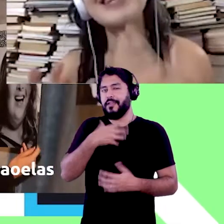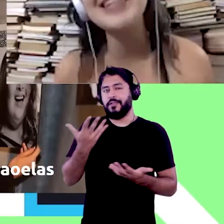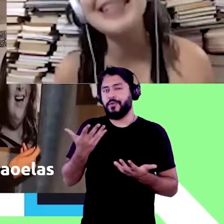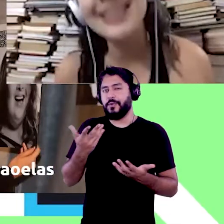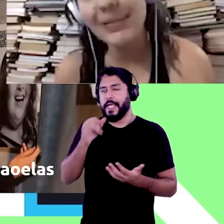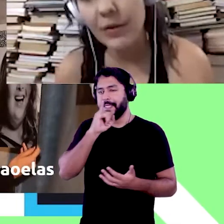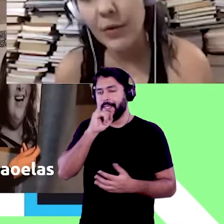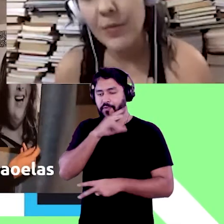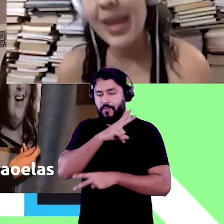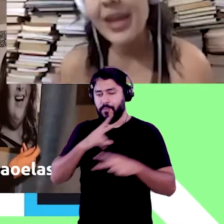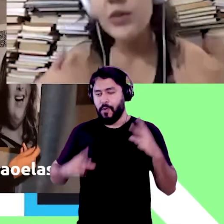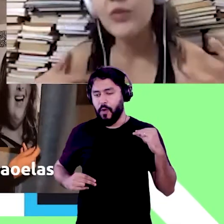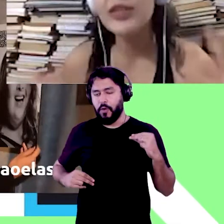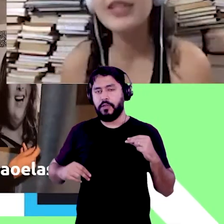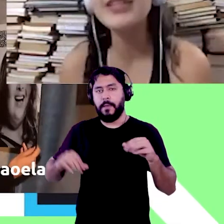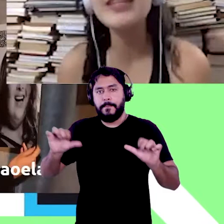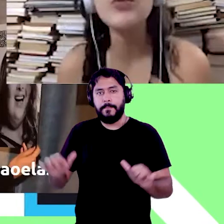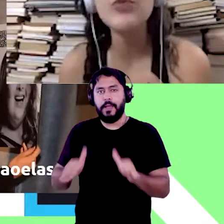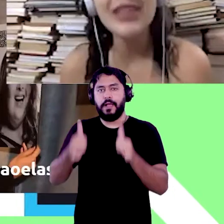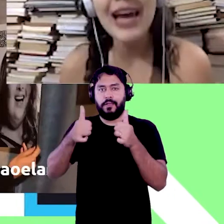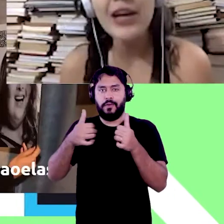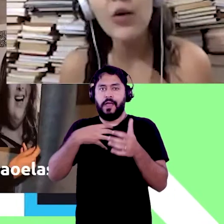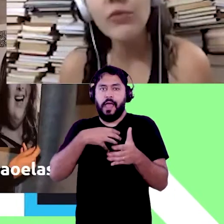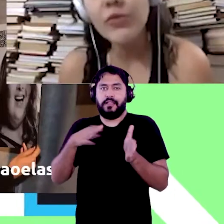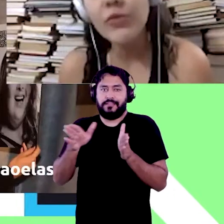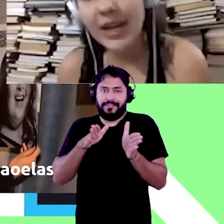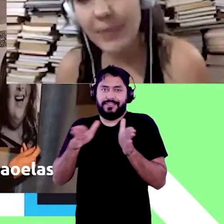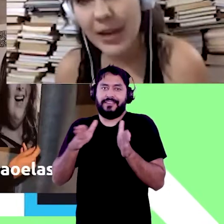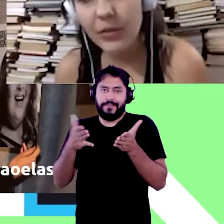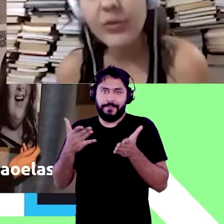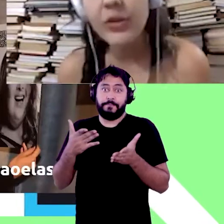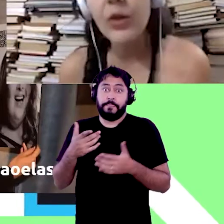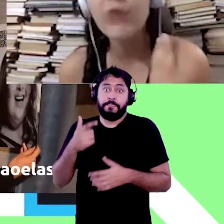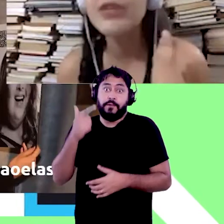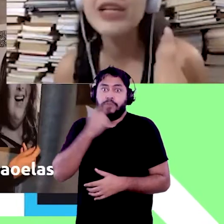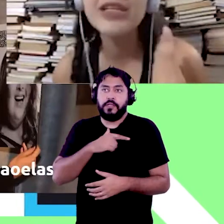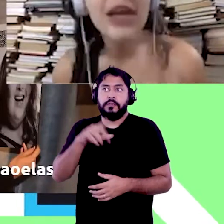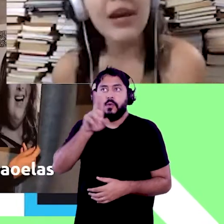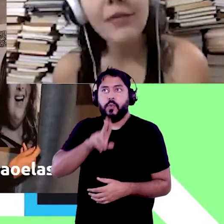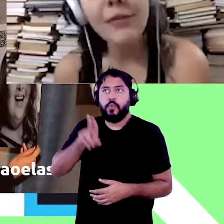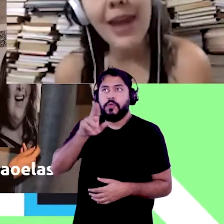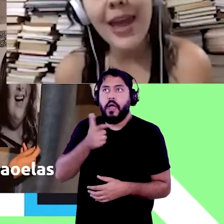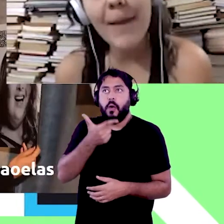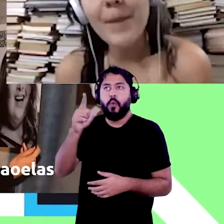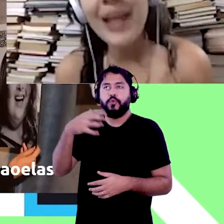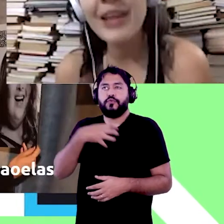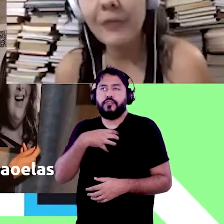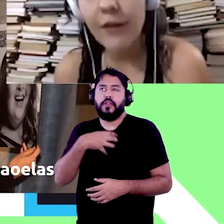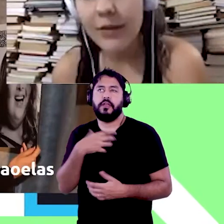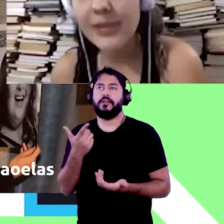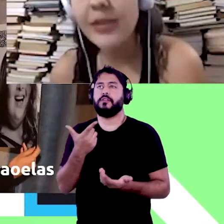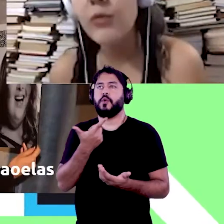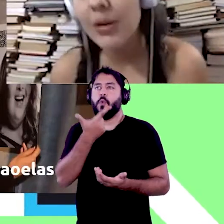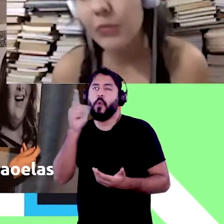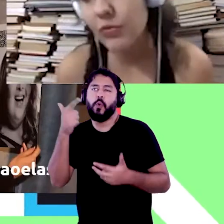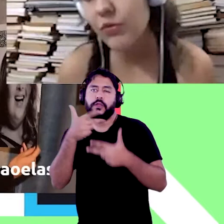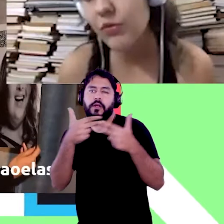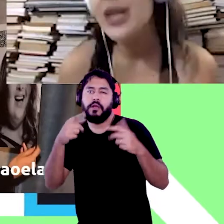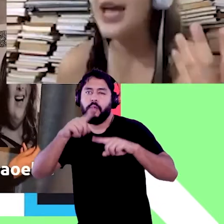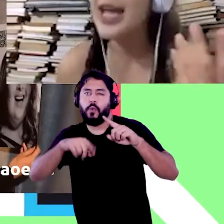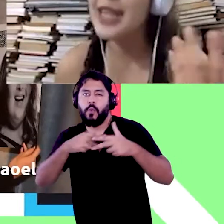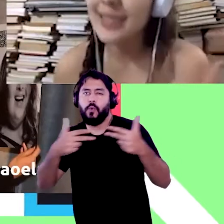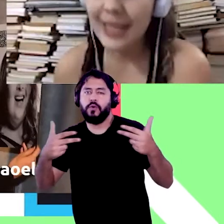mais acessível, né? Conseguisse usar outros elementos, outras plataformas e